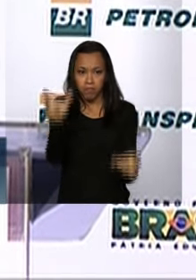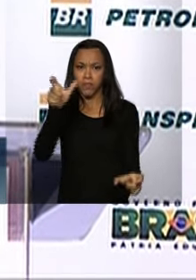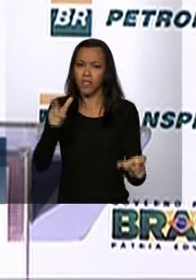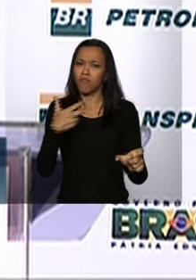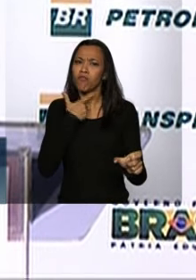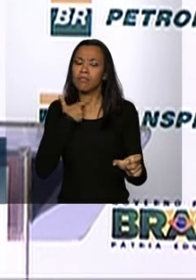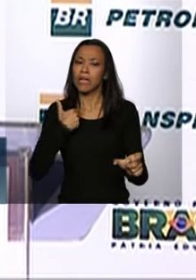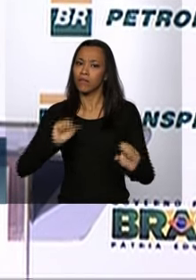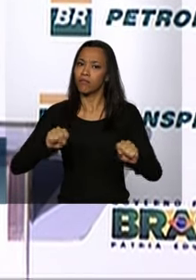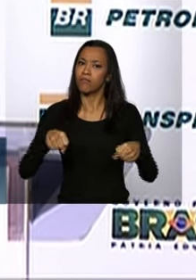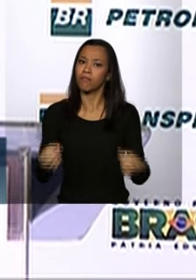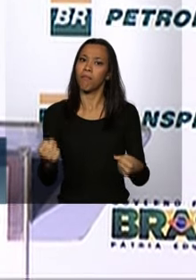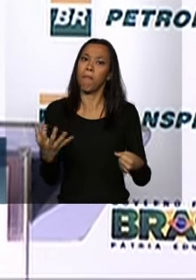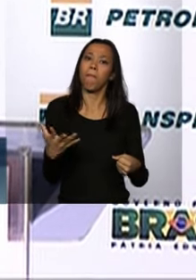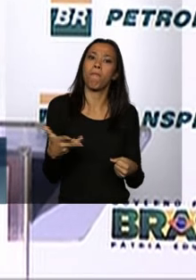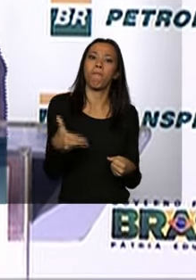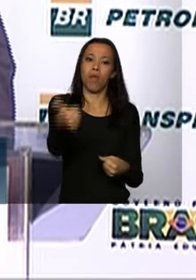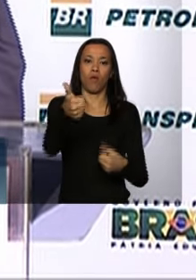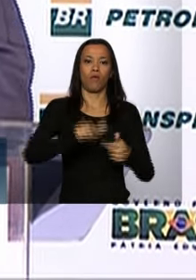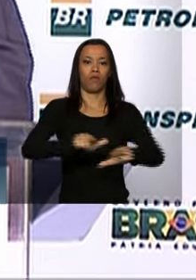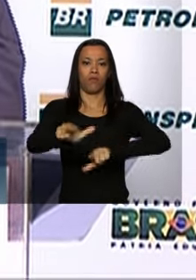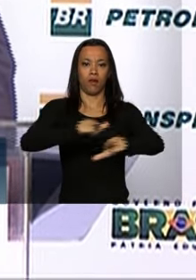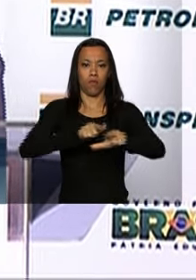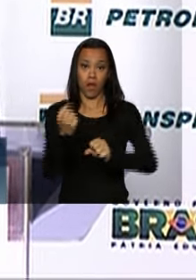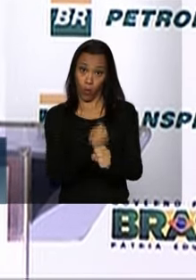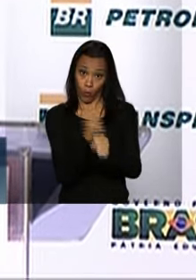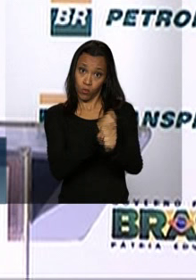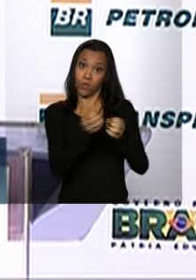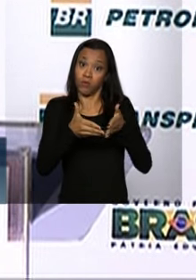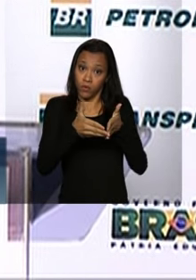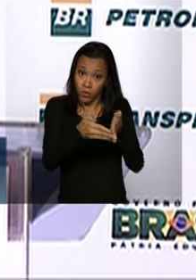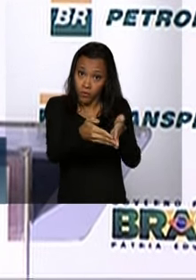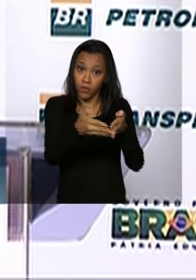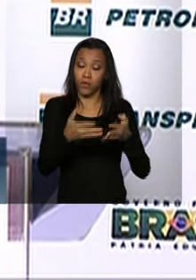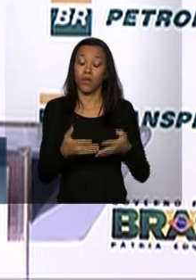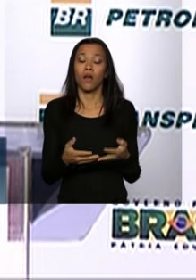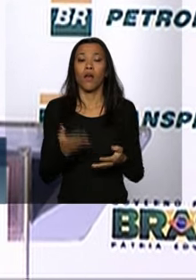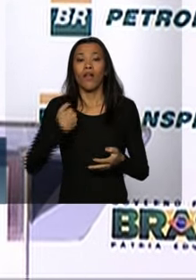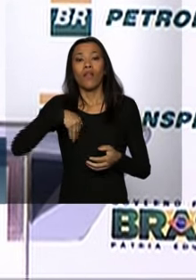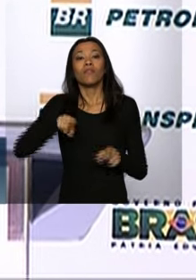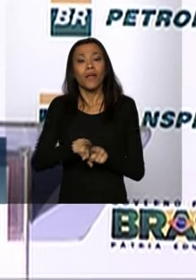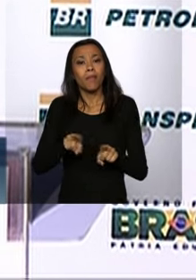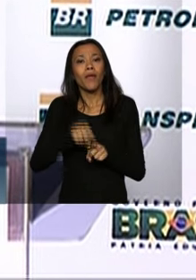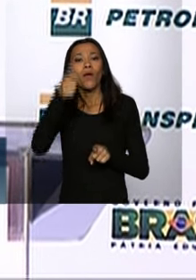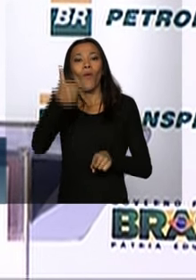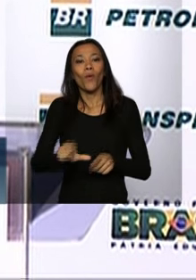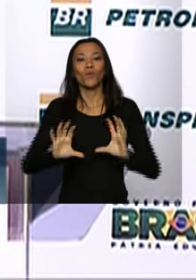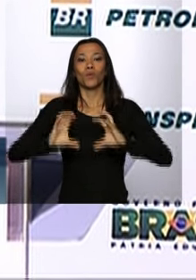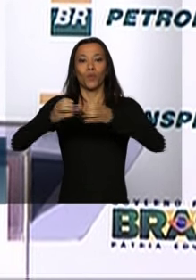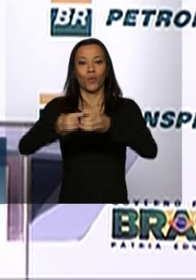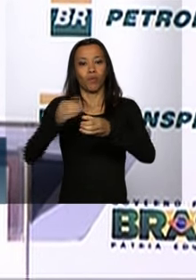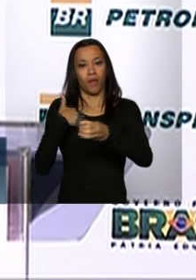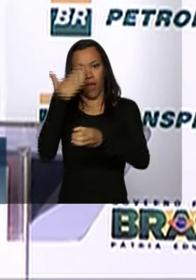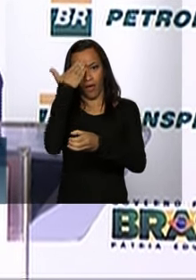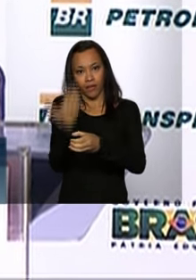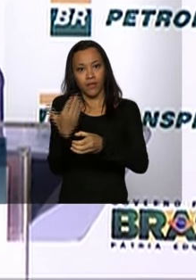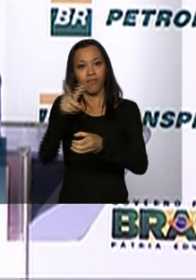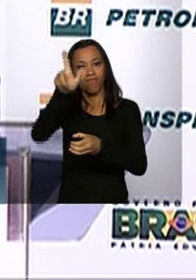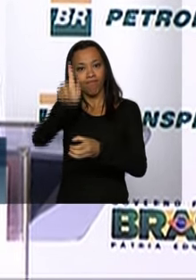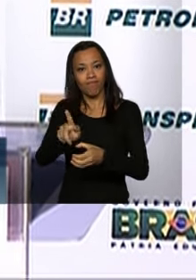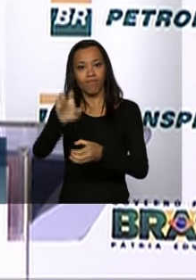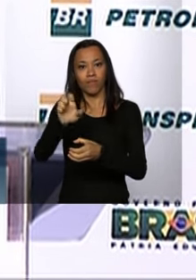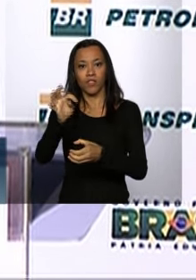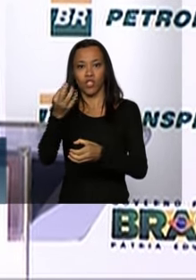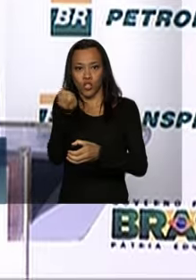de fazer o melhor a cada dia. Não podemos deixar de agradecer os gestores e colaboradores do EAS. Agradeço vocês